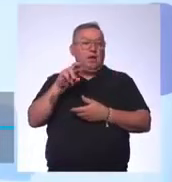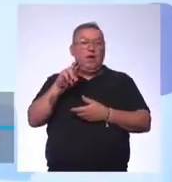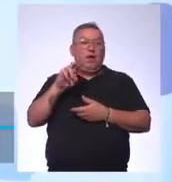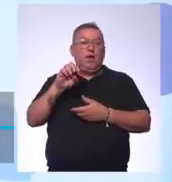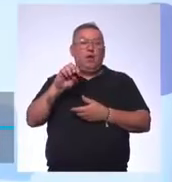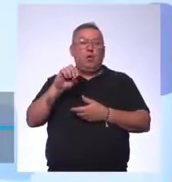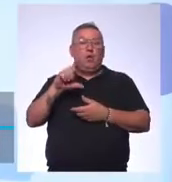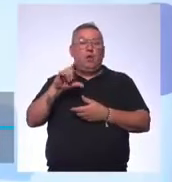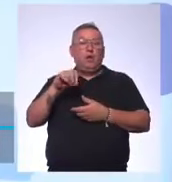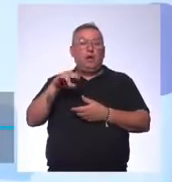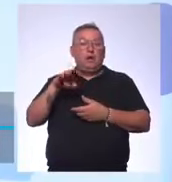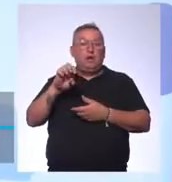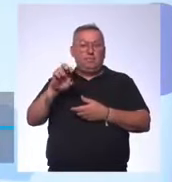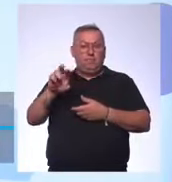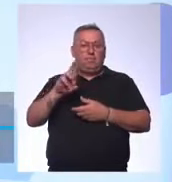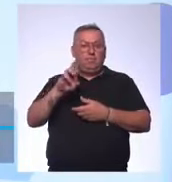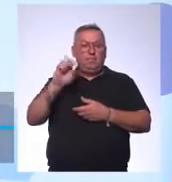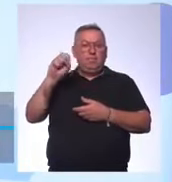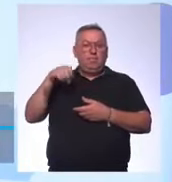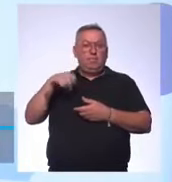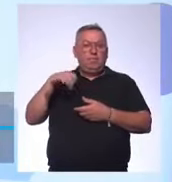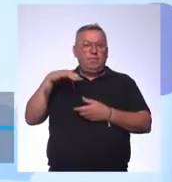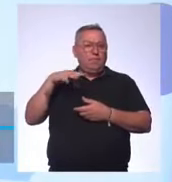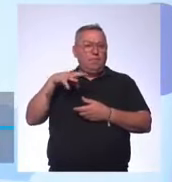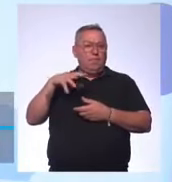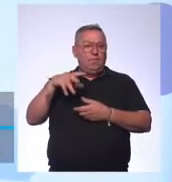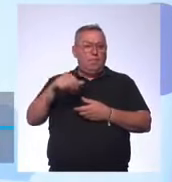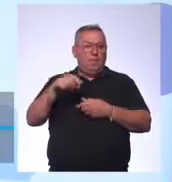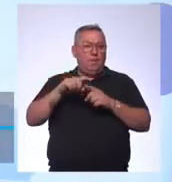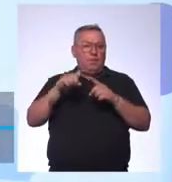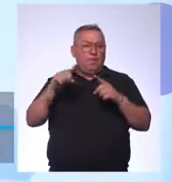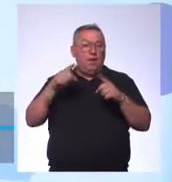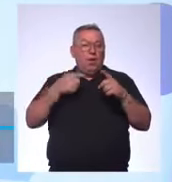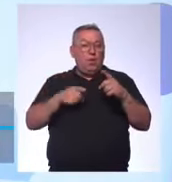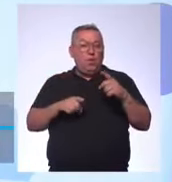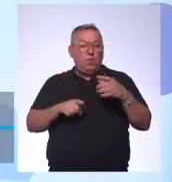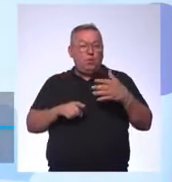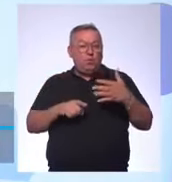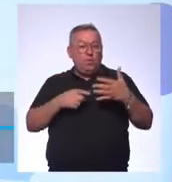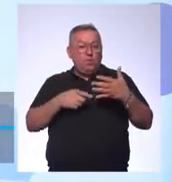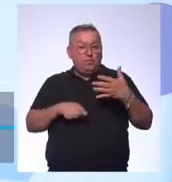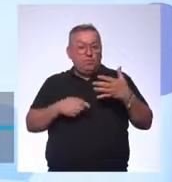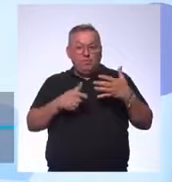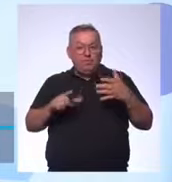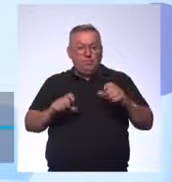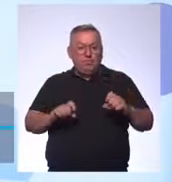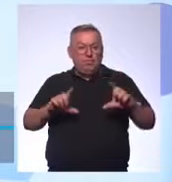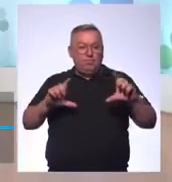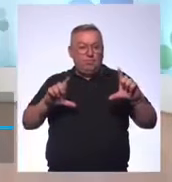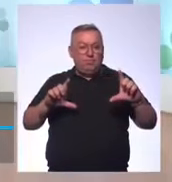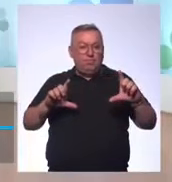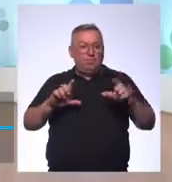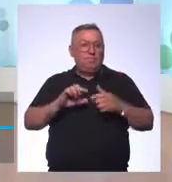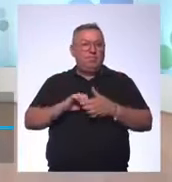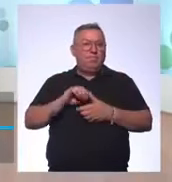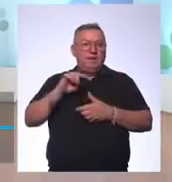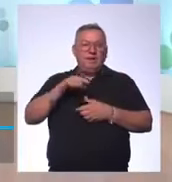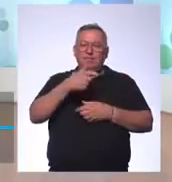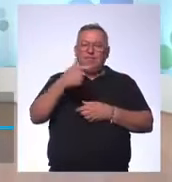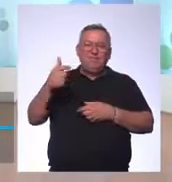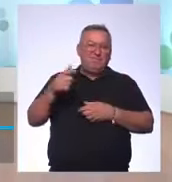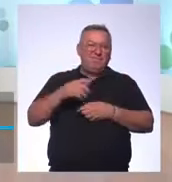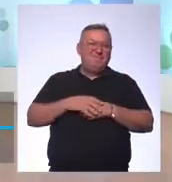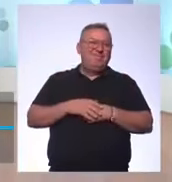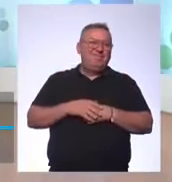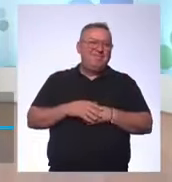ela respondeu sim para todas, né? Exceto a última, que não há imagens. Ah, sim, essa não. Foi o que eu